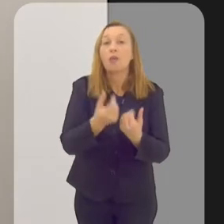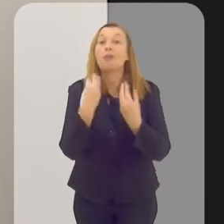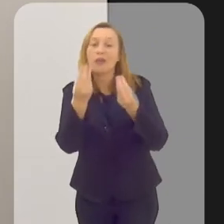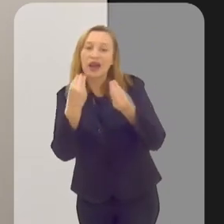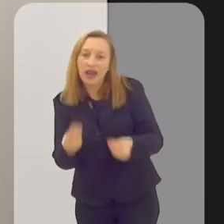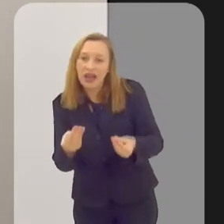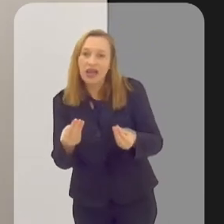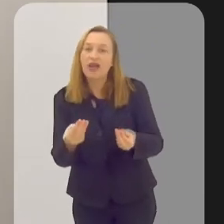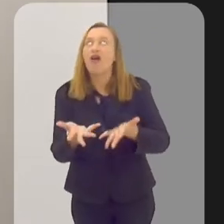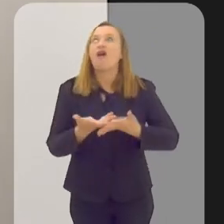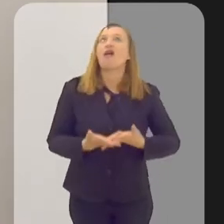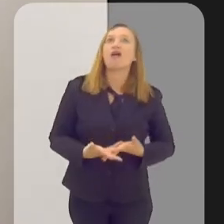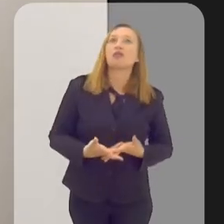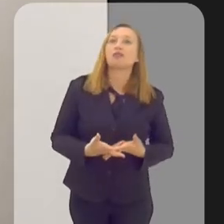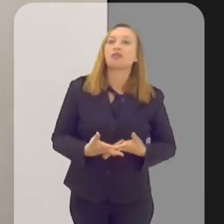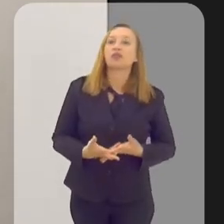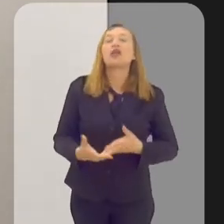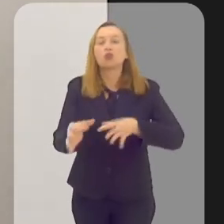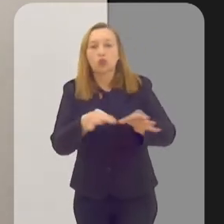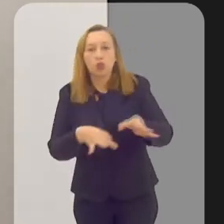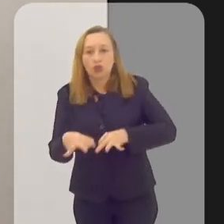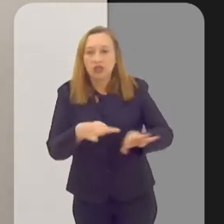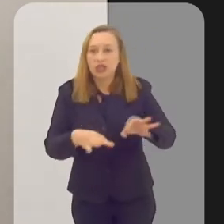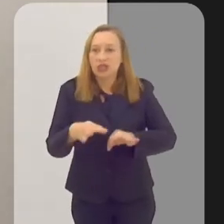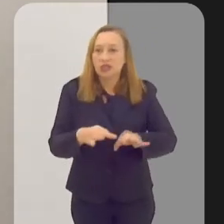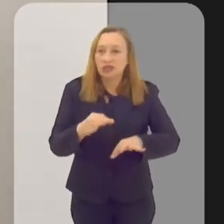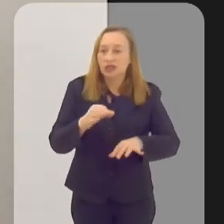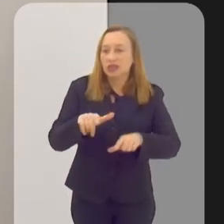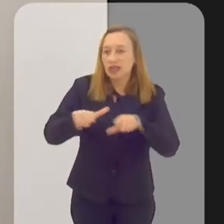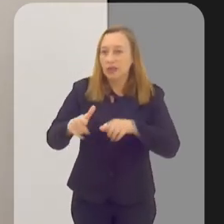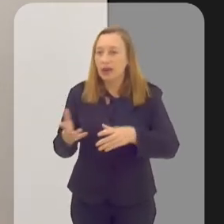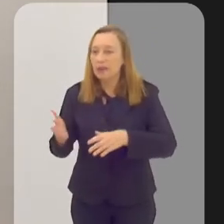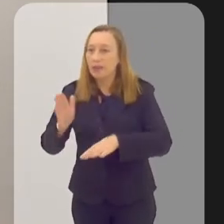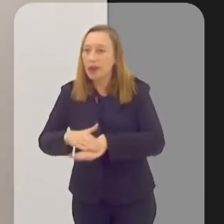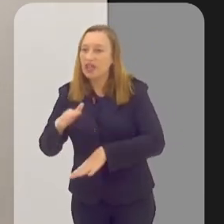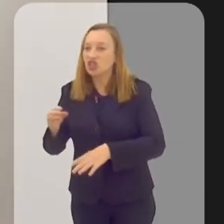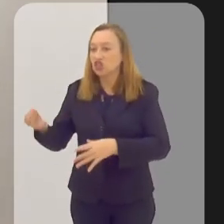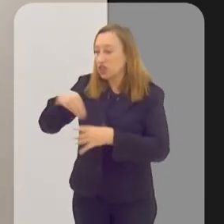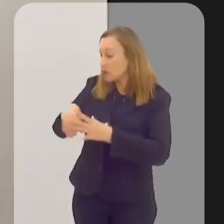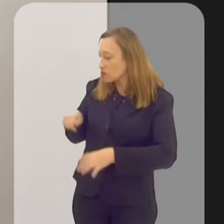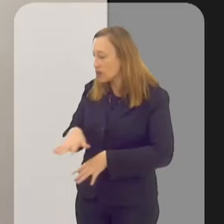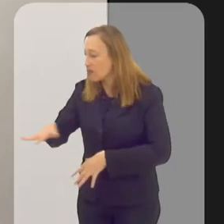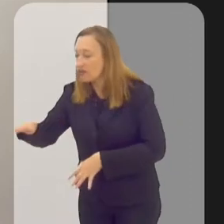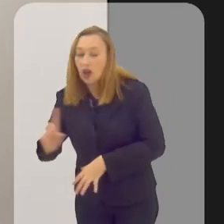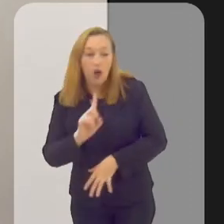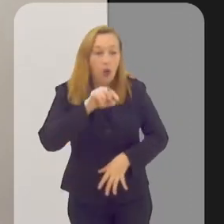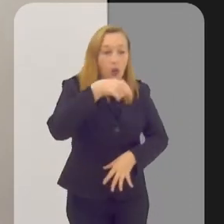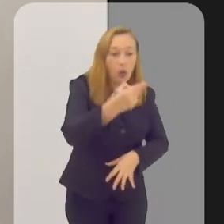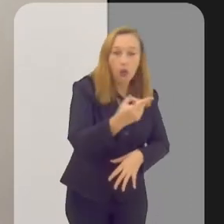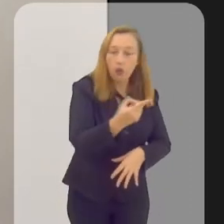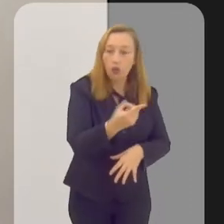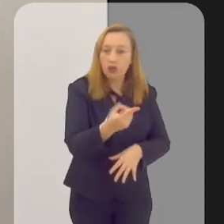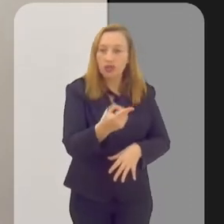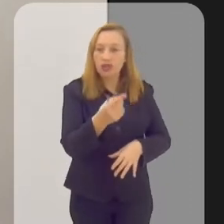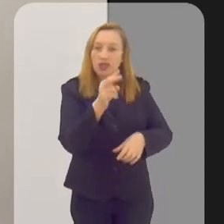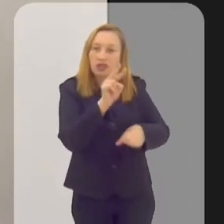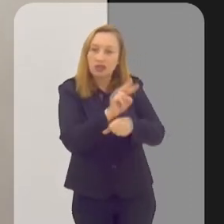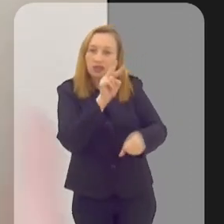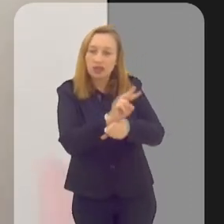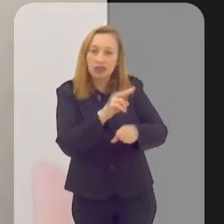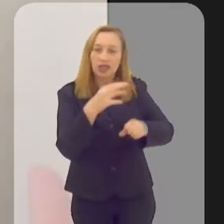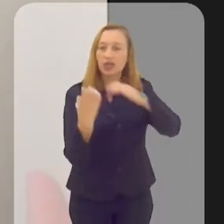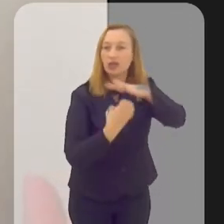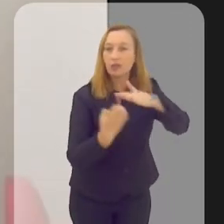rede, para que, por exemplo, existem organizações que trabalham mais dentro da comunidade, existem outras que